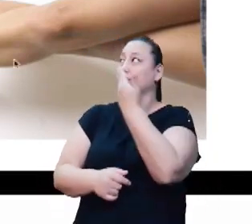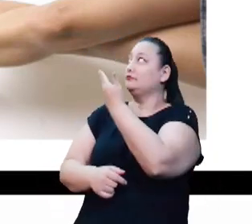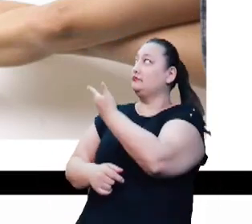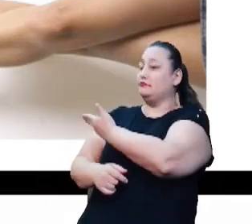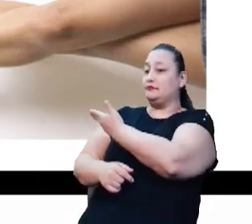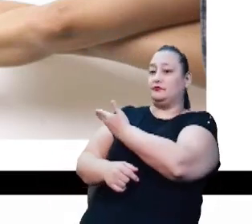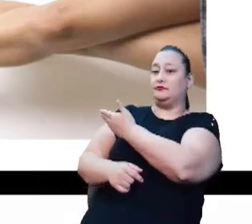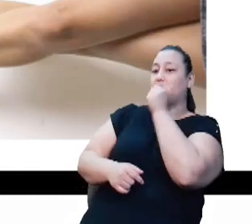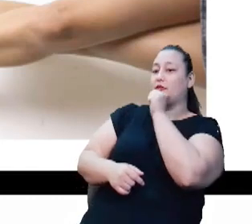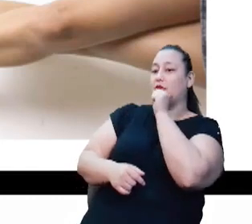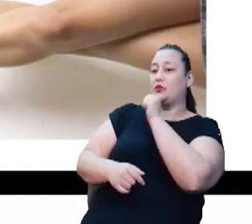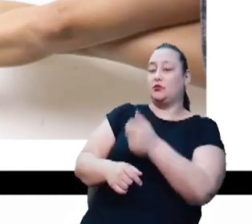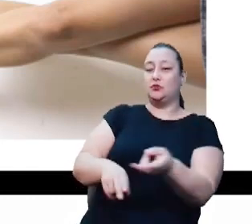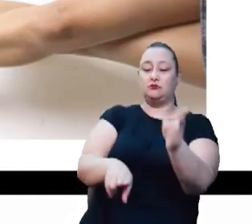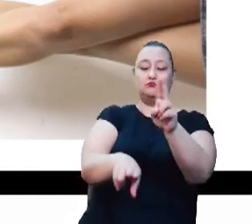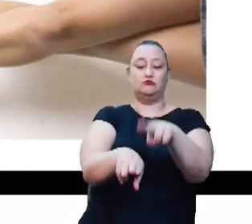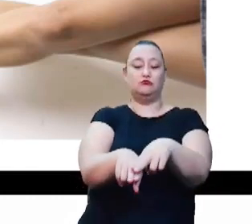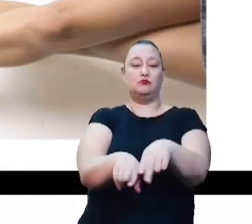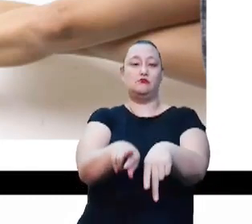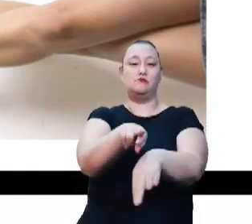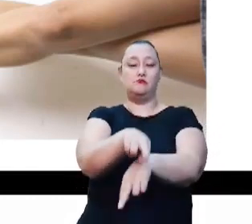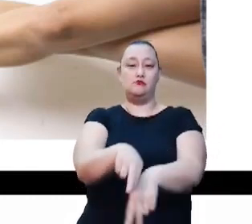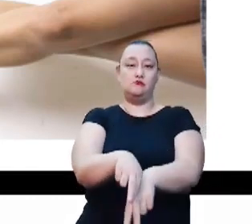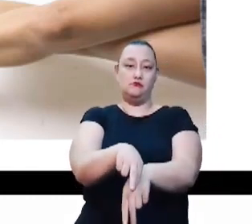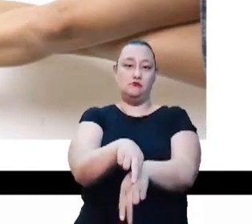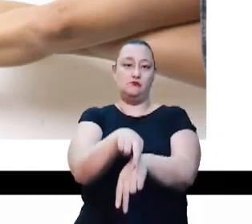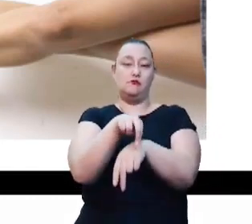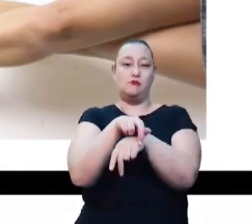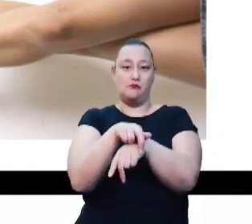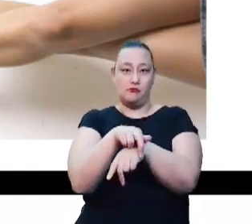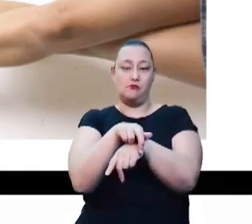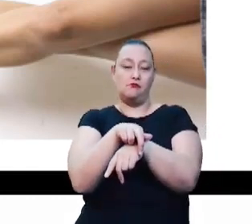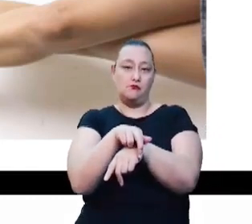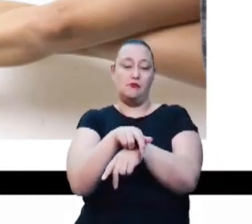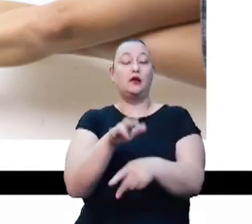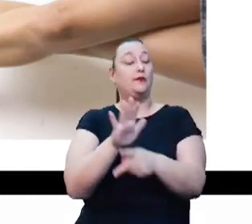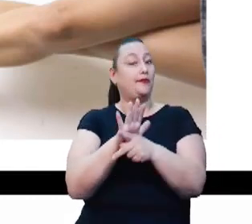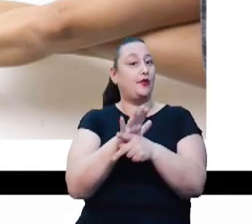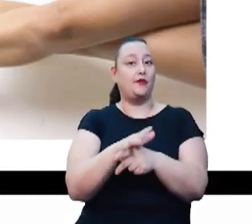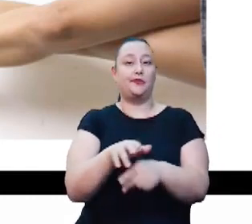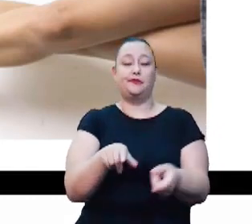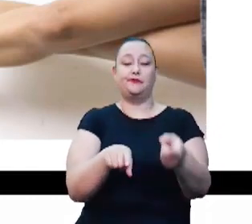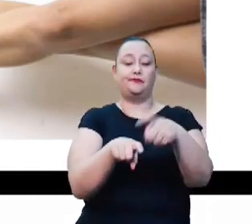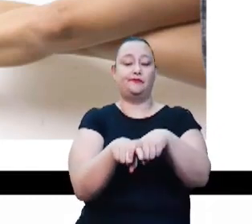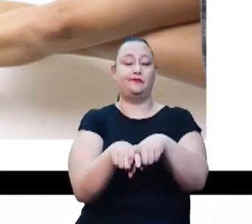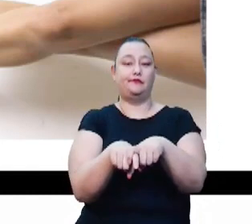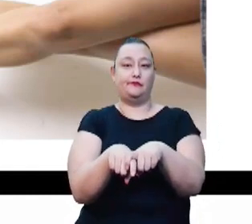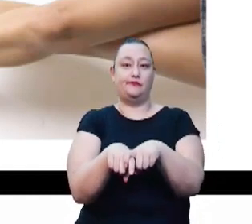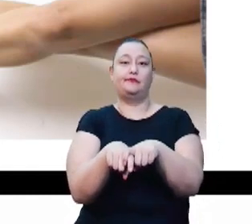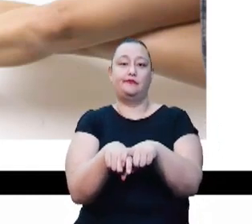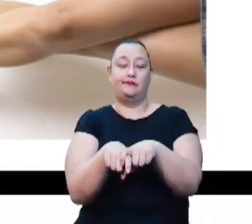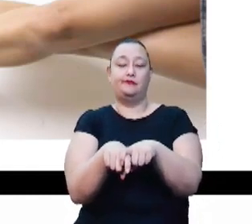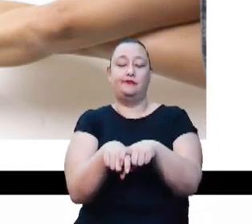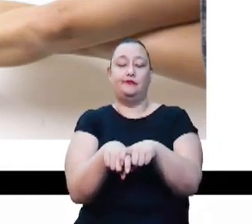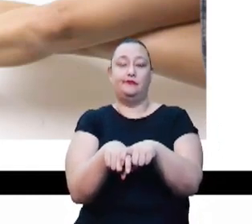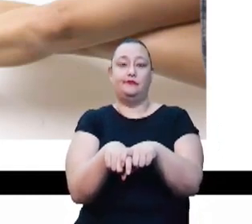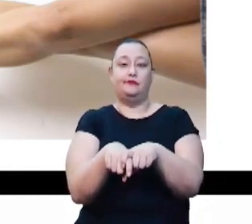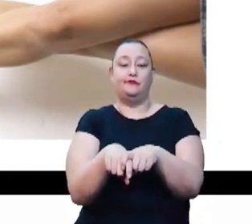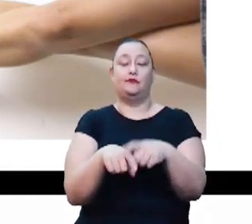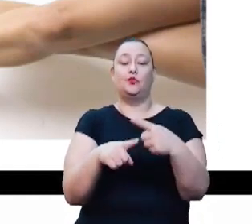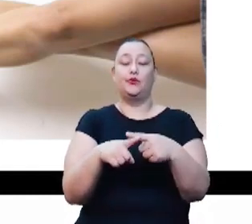uma moça com as pernas cruzadas, que é uma coisa que ocorre muito, a perna fica cruzada em pacientes que têm